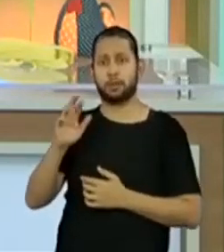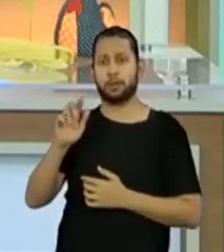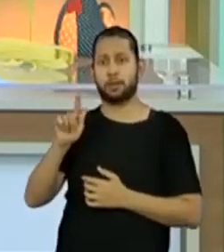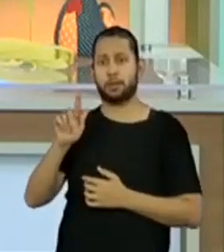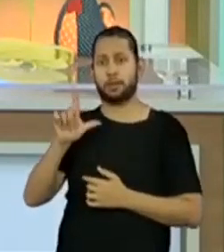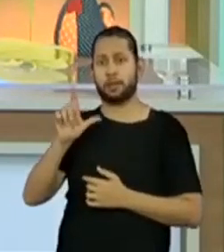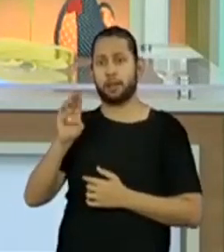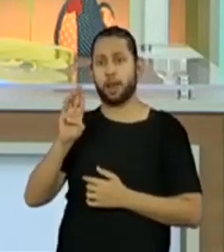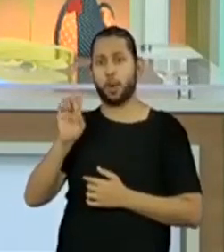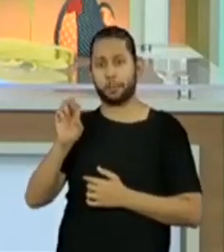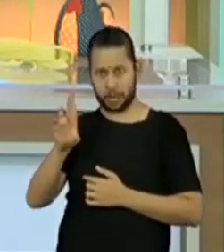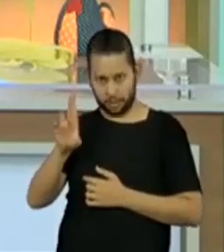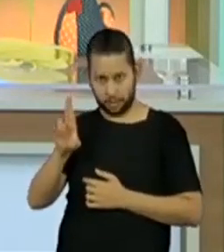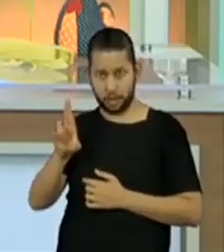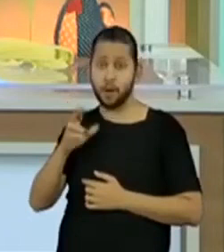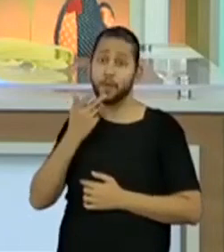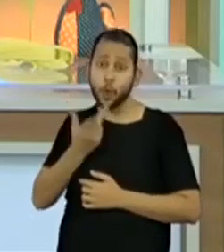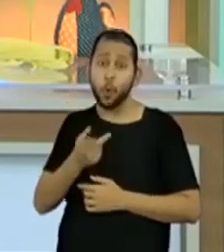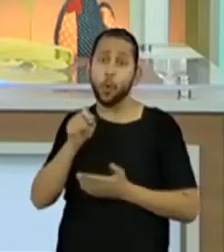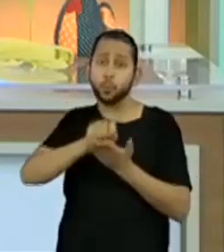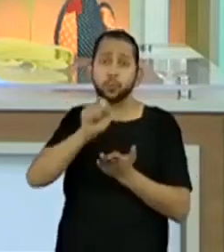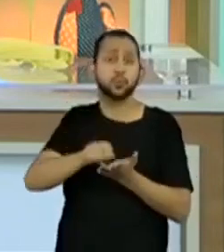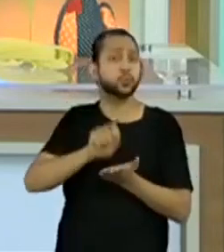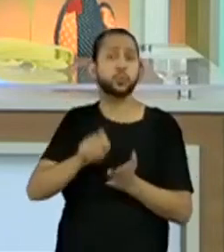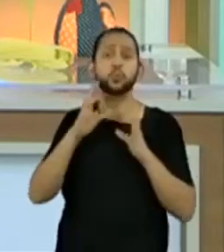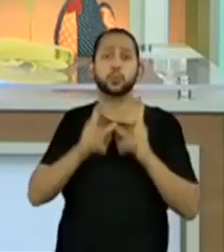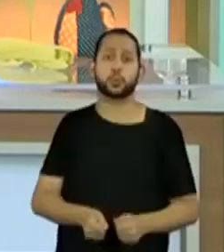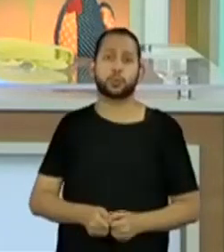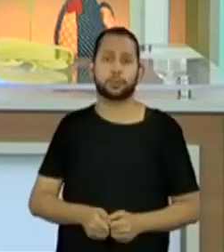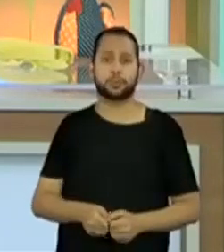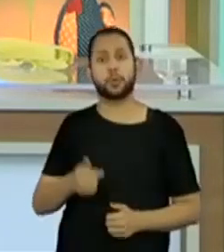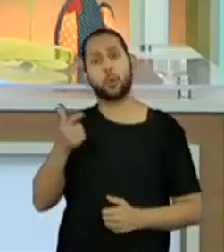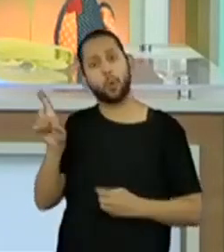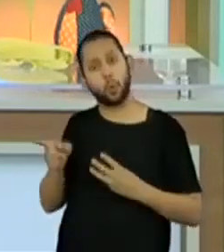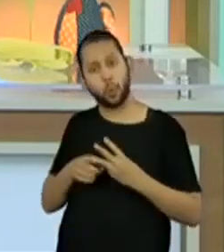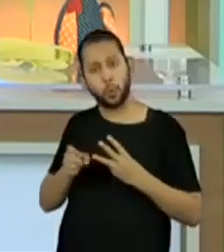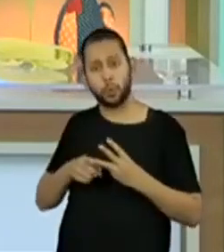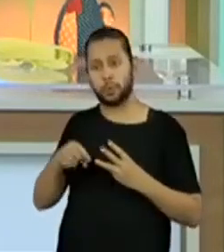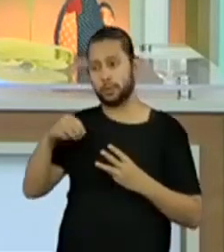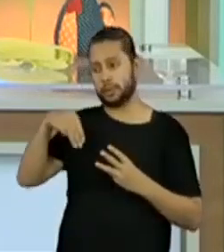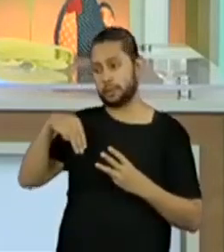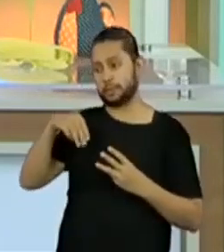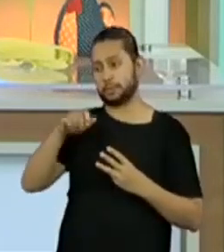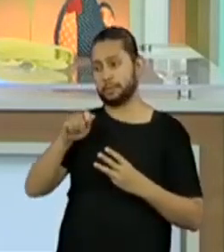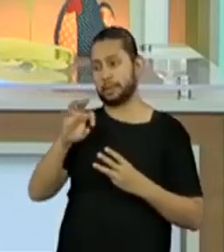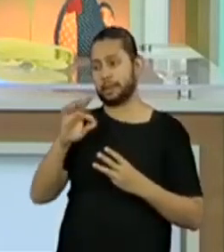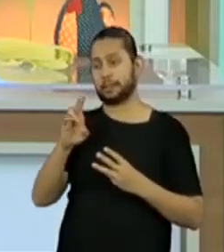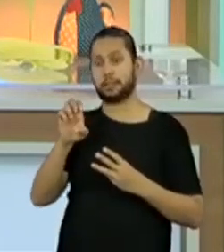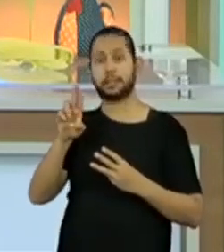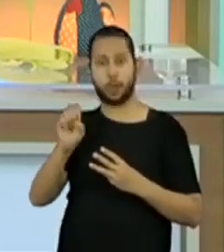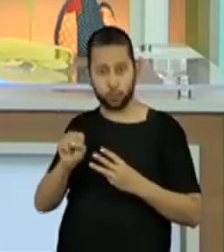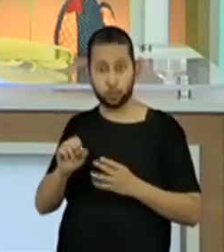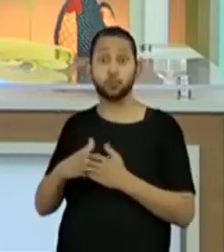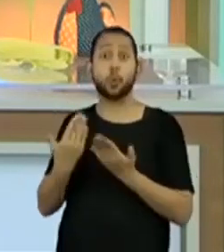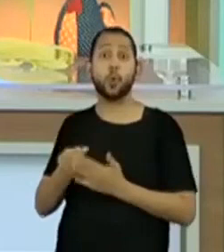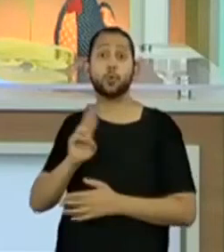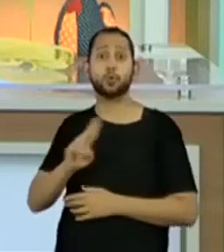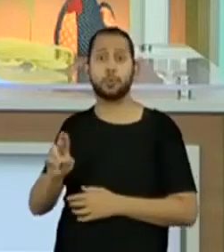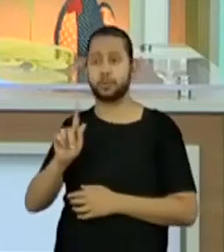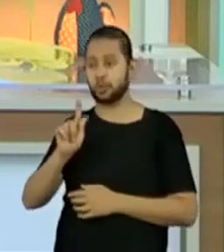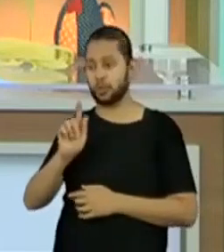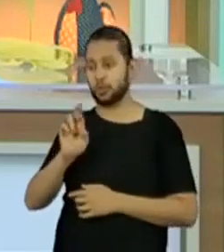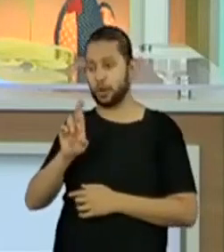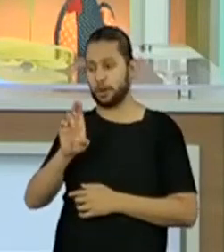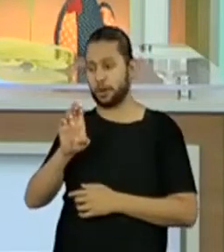tudo. Parabéns, Pedro. O Matheus, da Escola Estadual Maestro Germano, também diz que está anotando